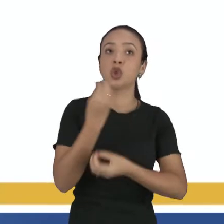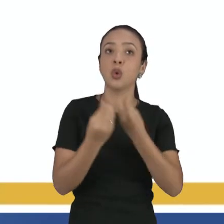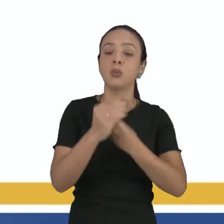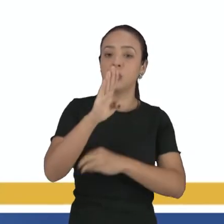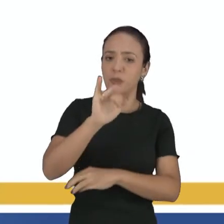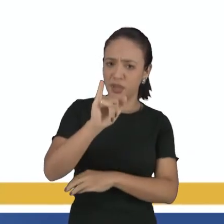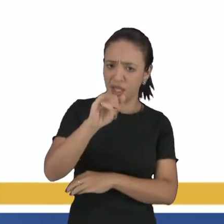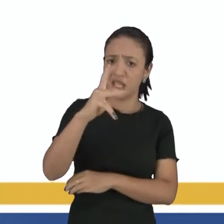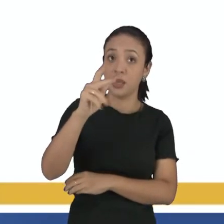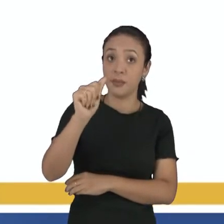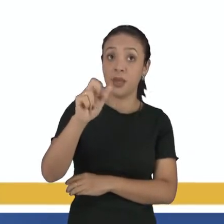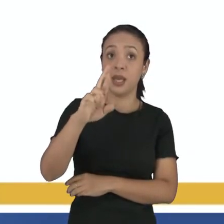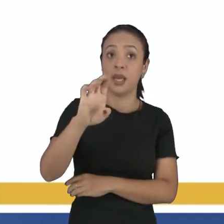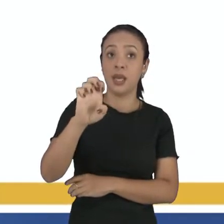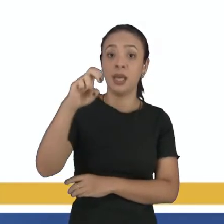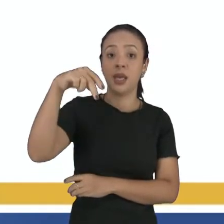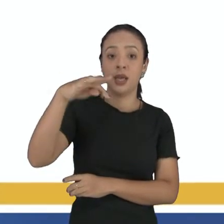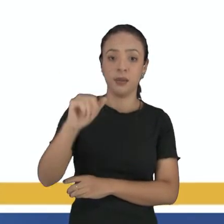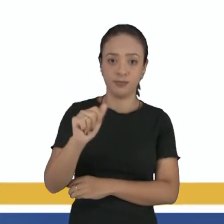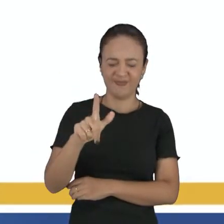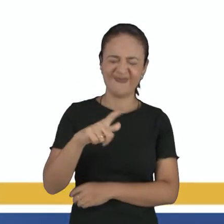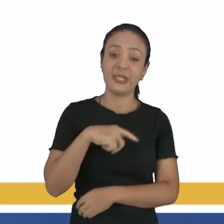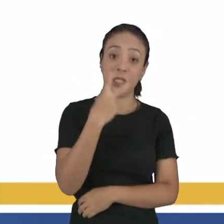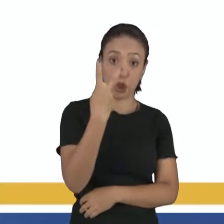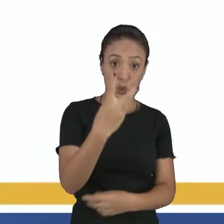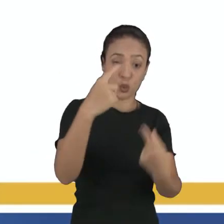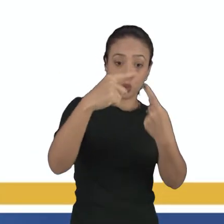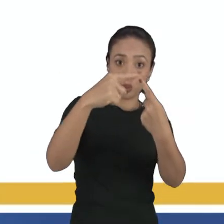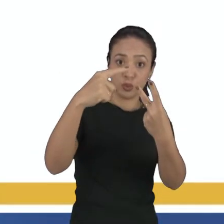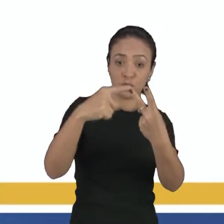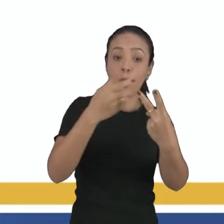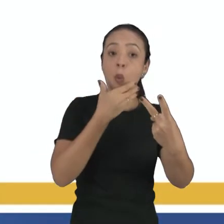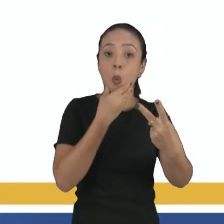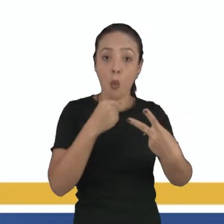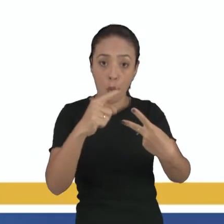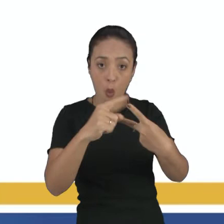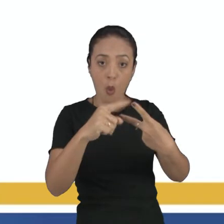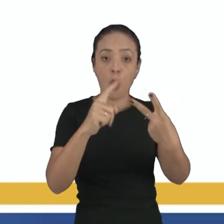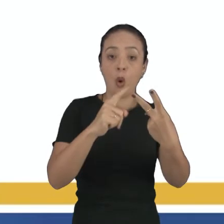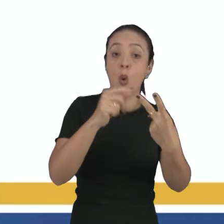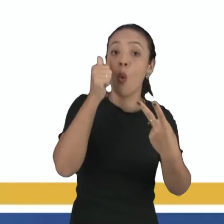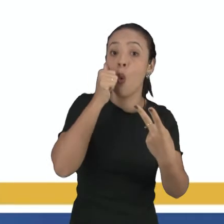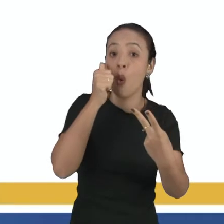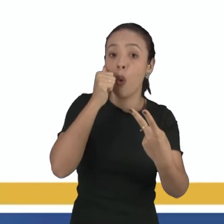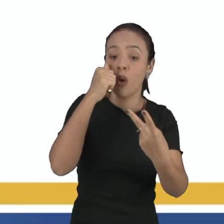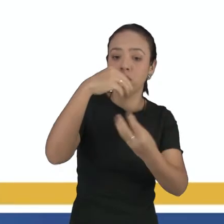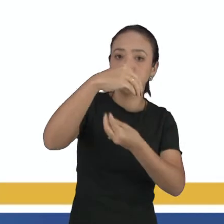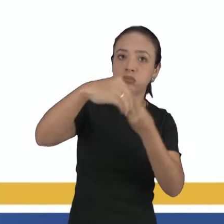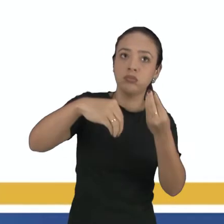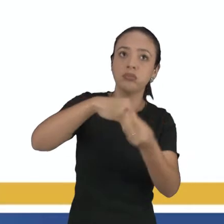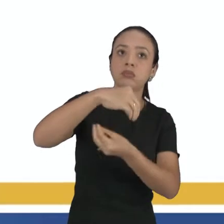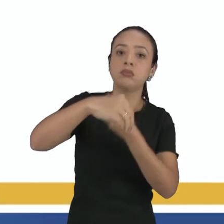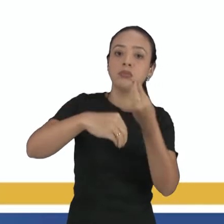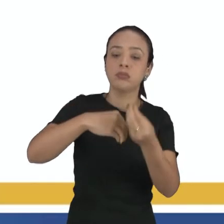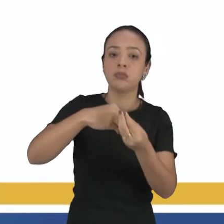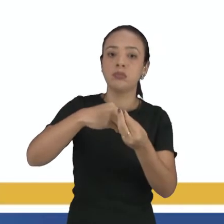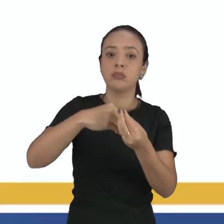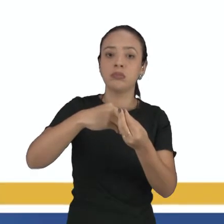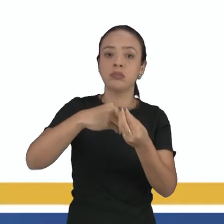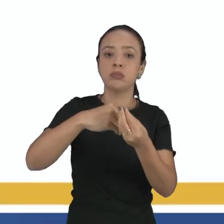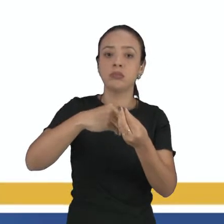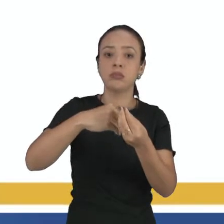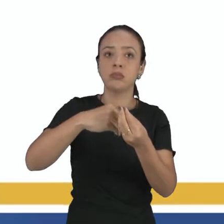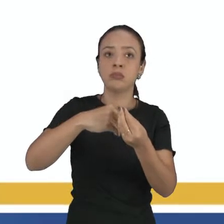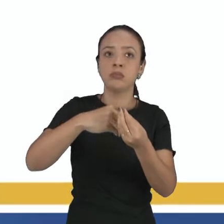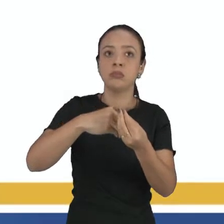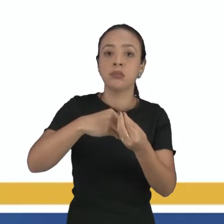sexuada biparental, ou seja, nós temos dois indivíduos de sexo oposto envolvidos no processo de reprodução,